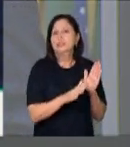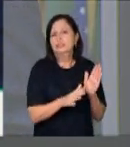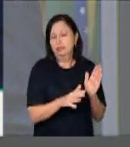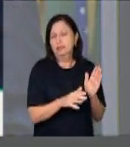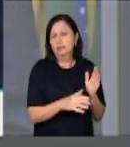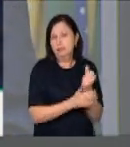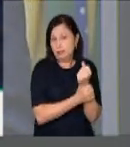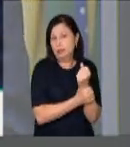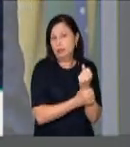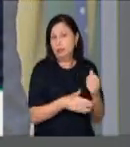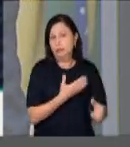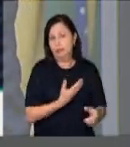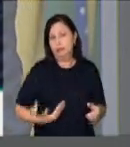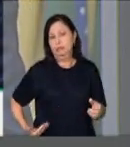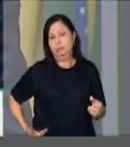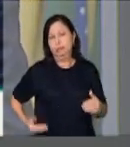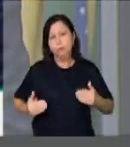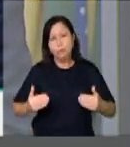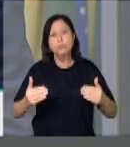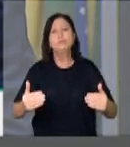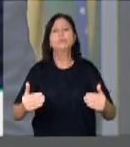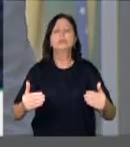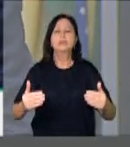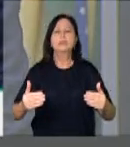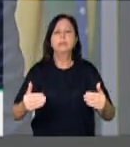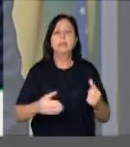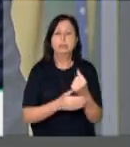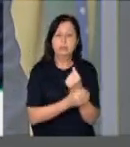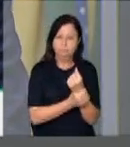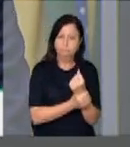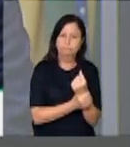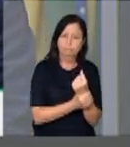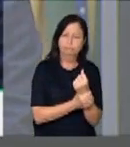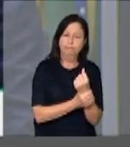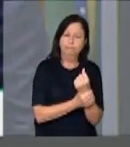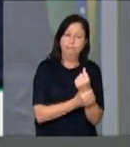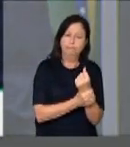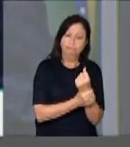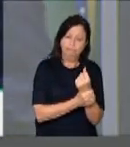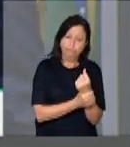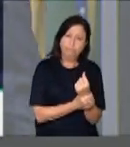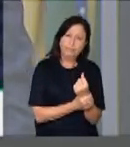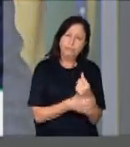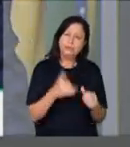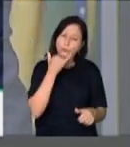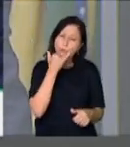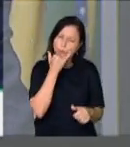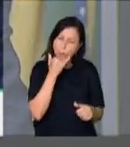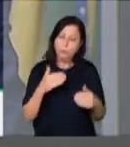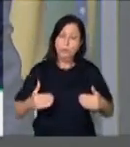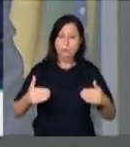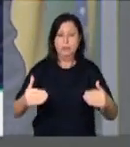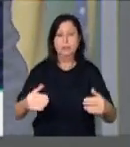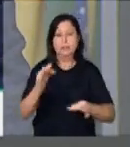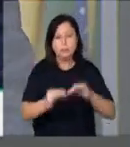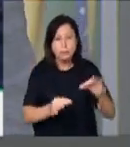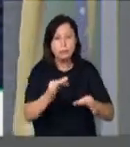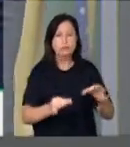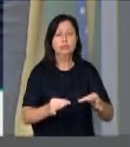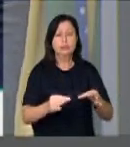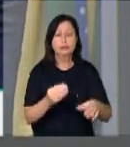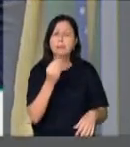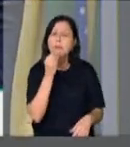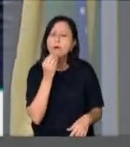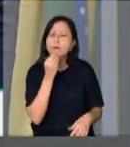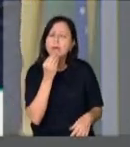justiça poderia até voltar até a polícia federal sob sua sobre isso